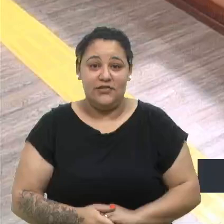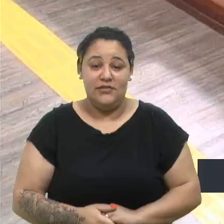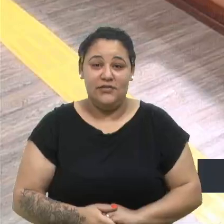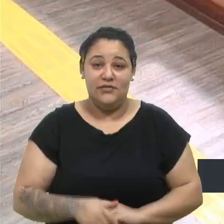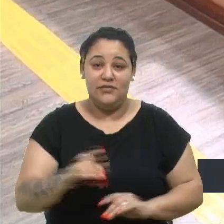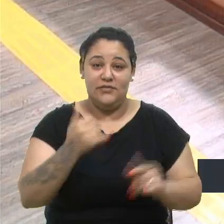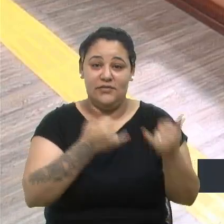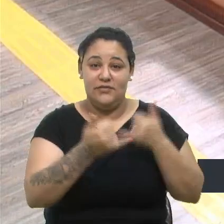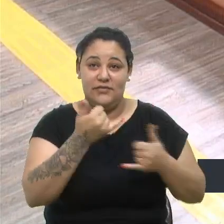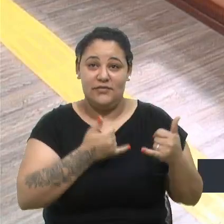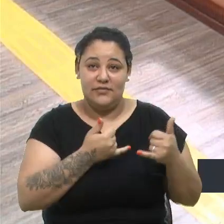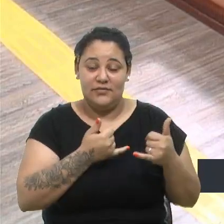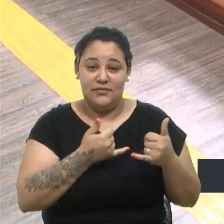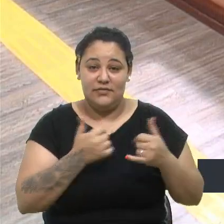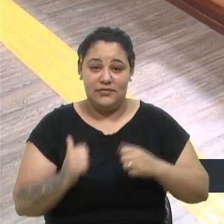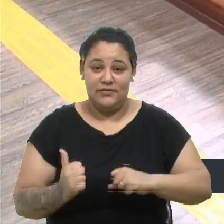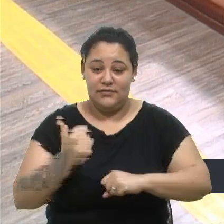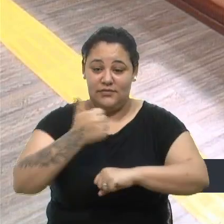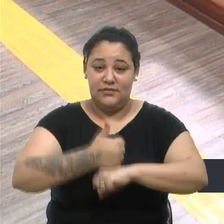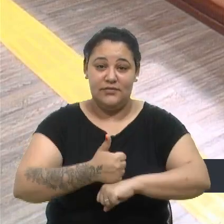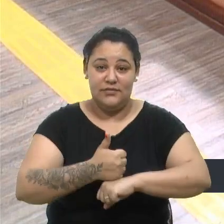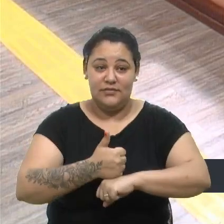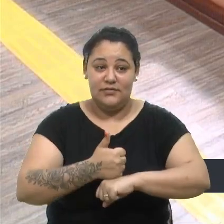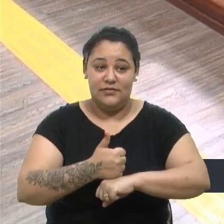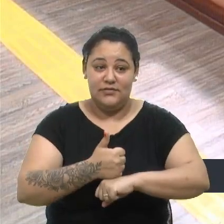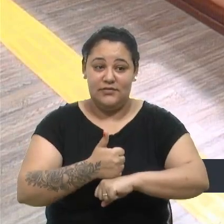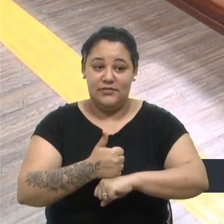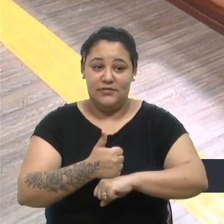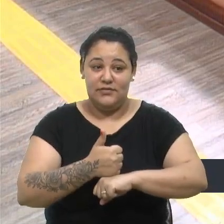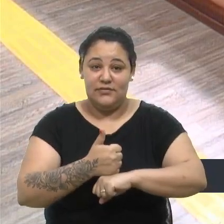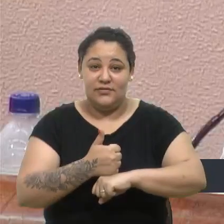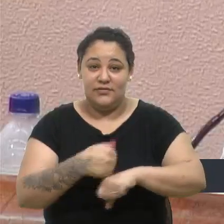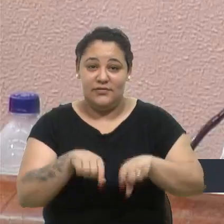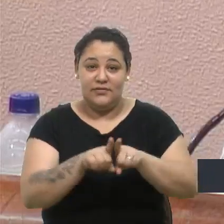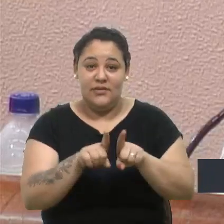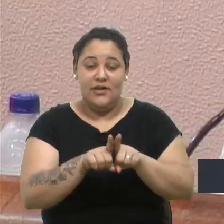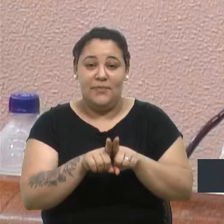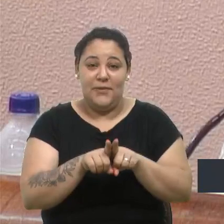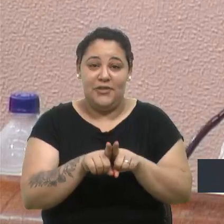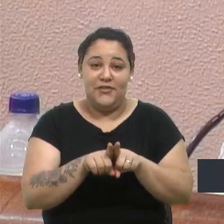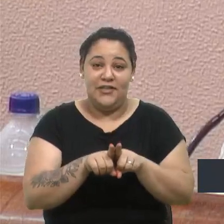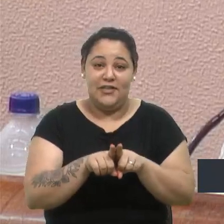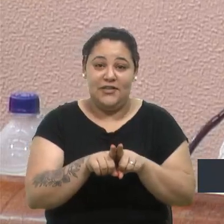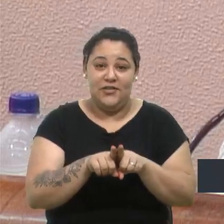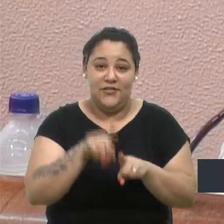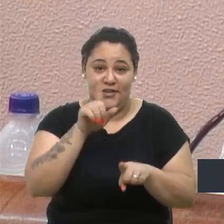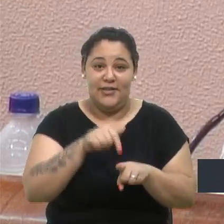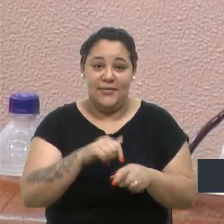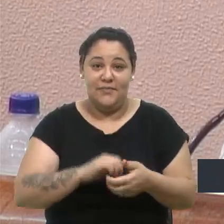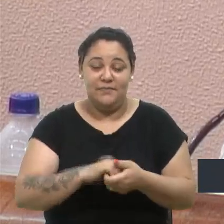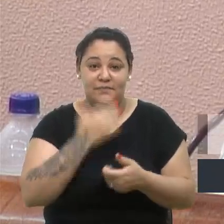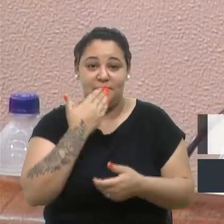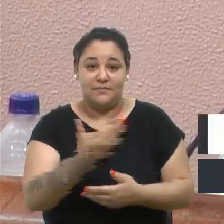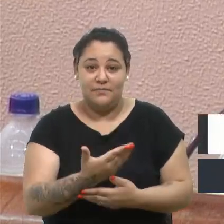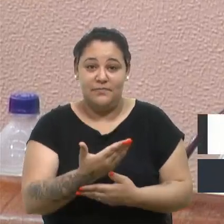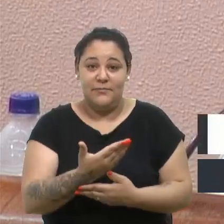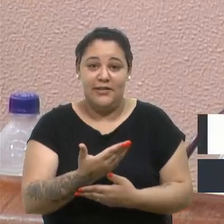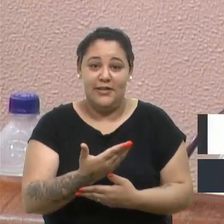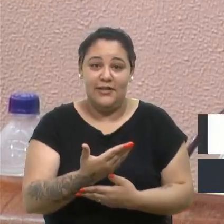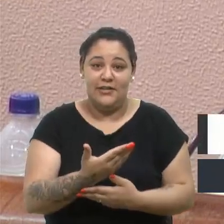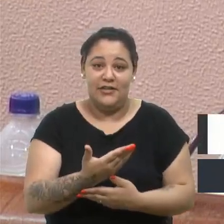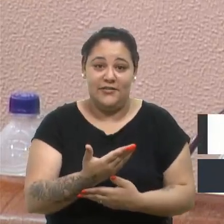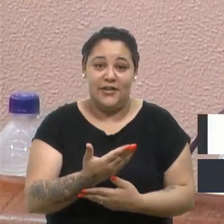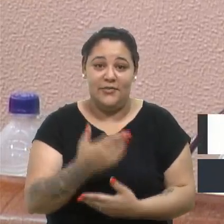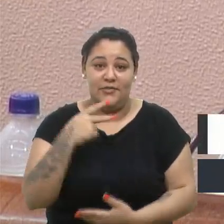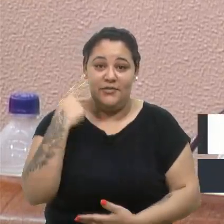o substitutivo SB 1/2023. Solicito às vereadoras e